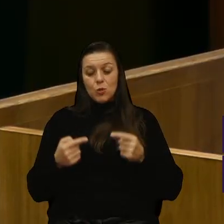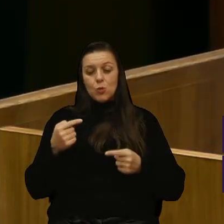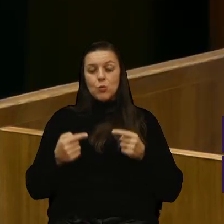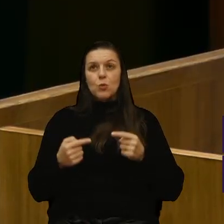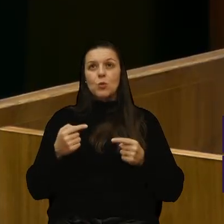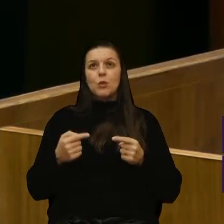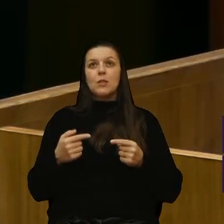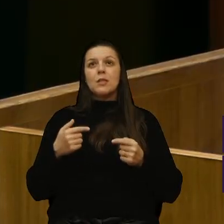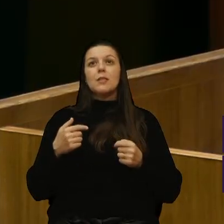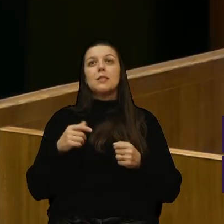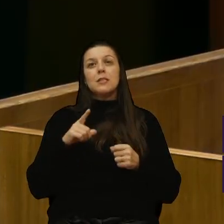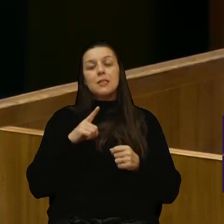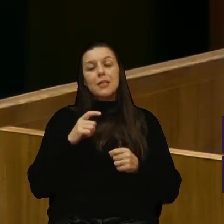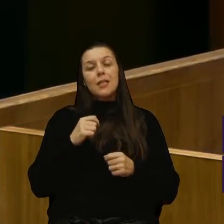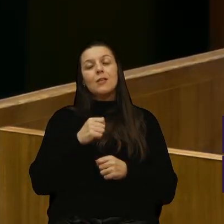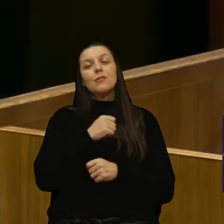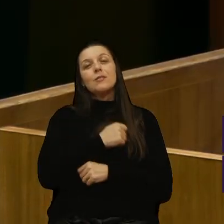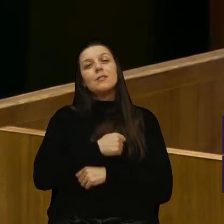saudade disso.